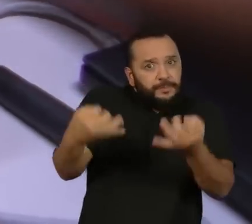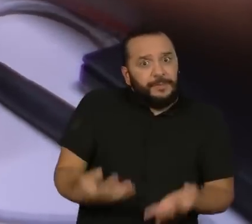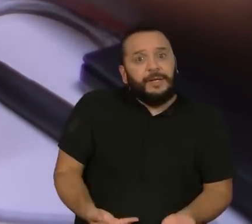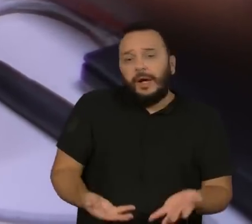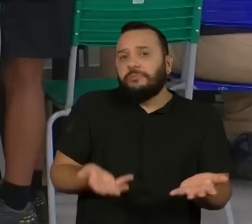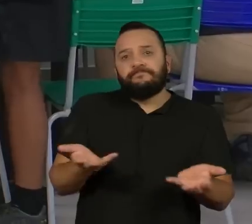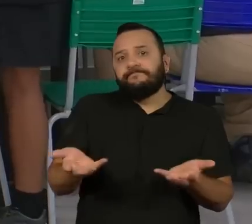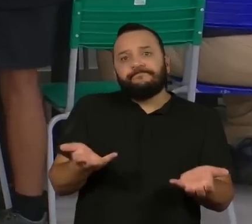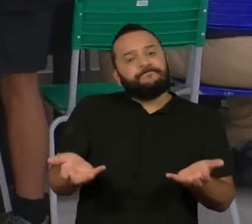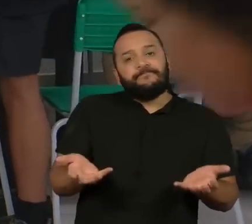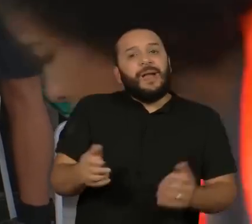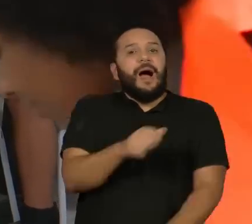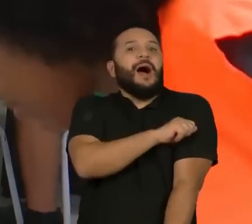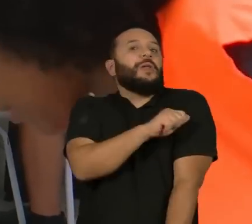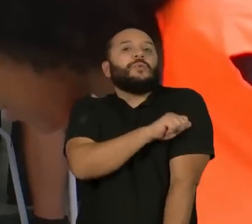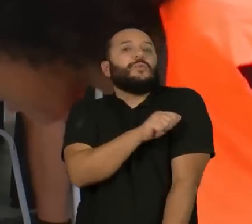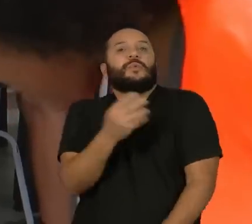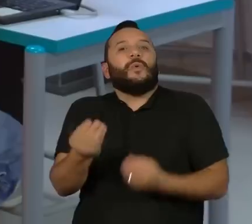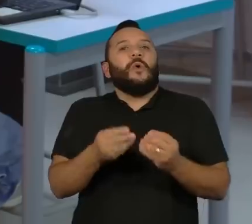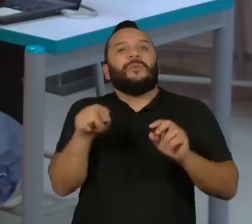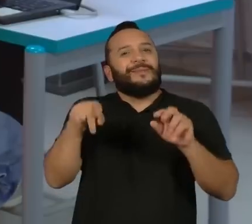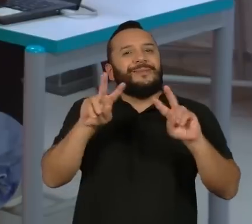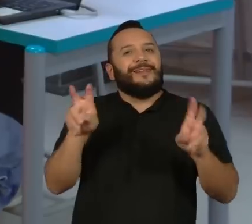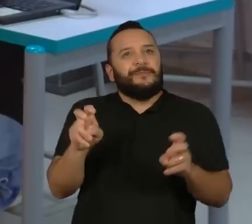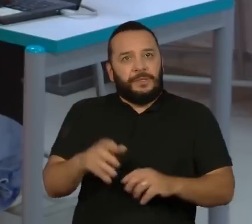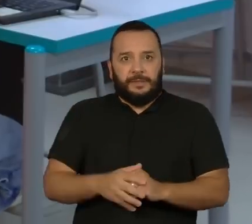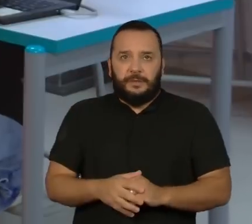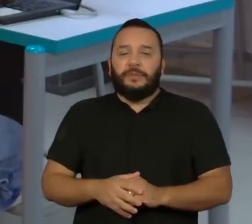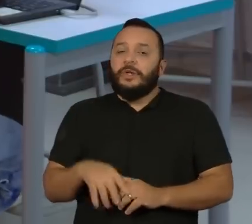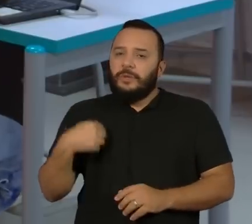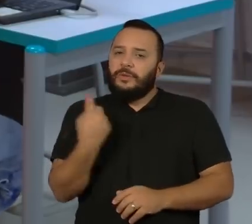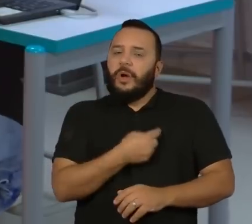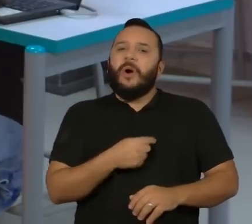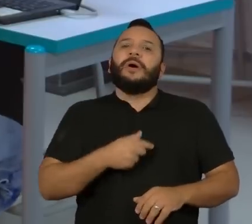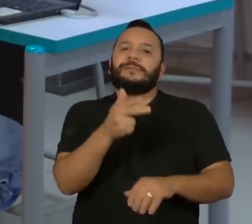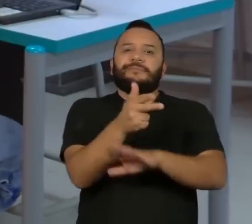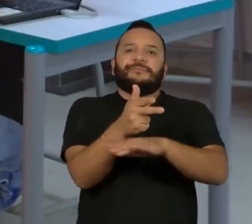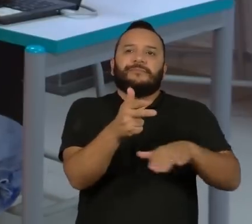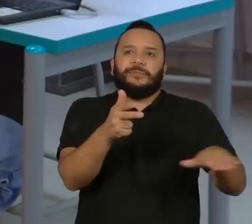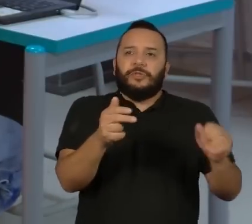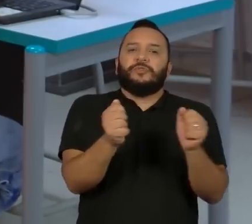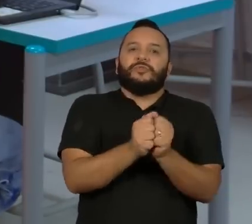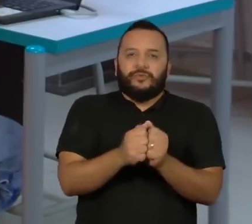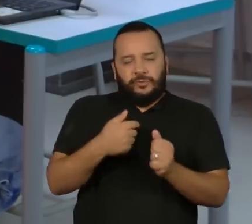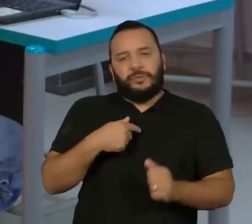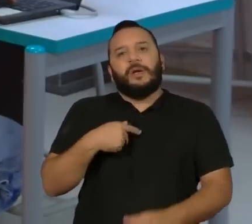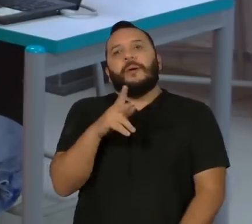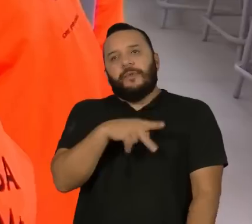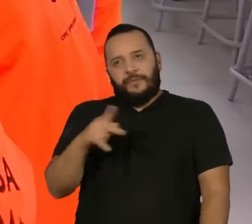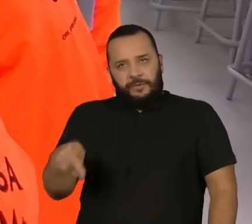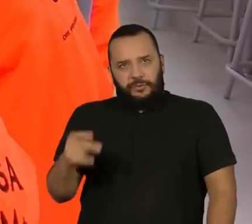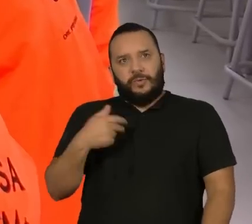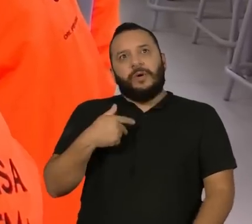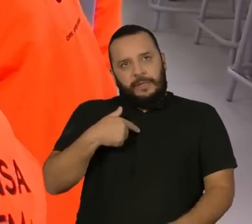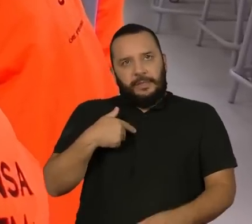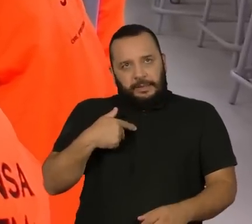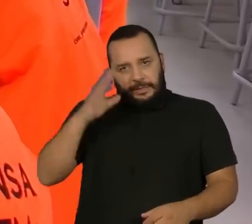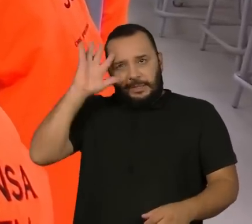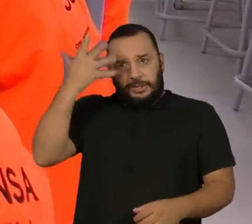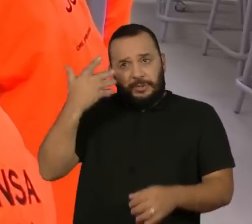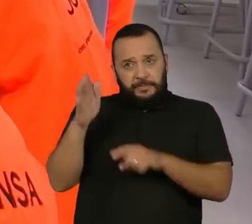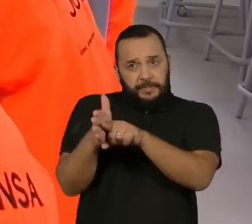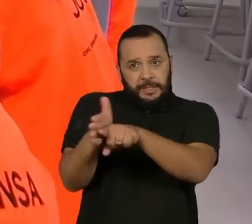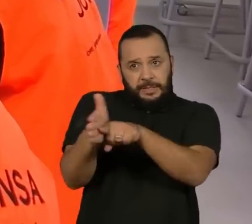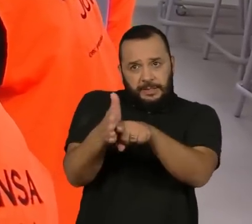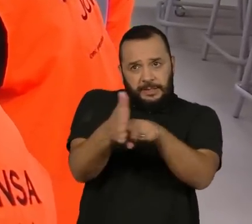dos estudantes com relação ao tema. Nós da Imprensa Jovem, junto com a professora Renata de Educação Digital, resolvemos fazer uma